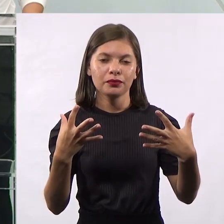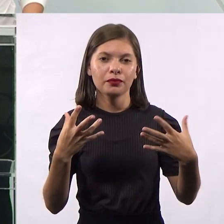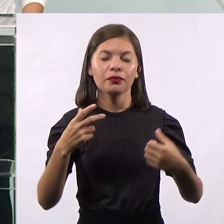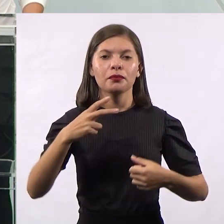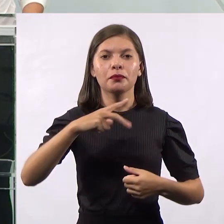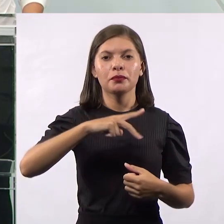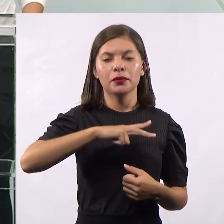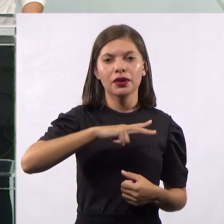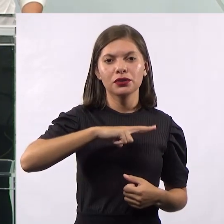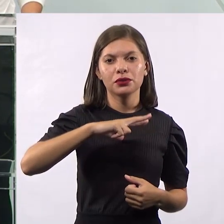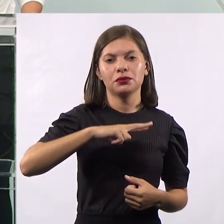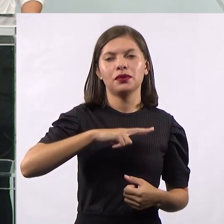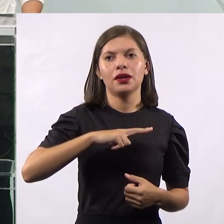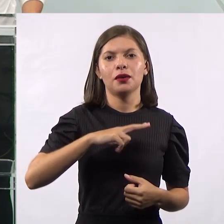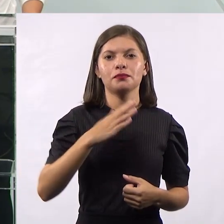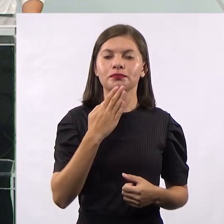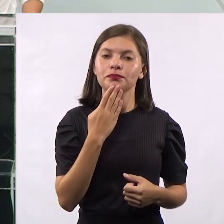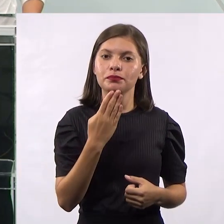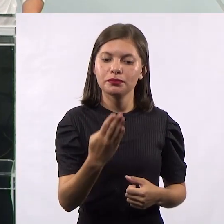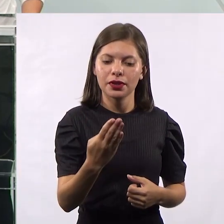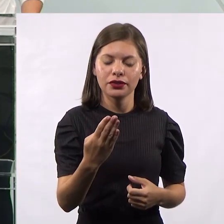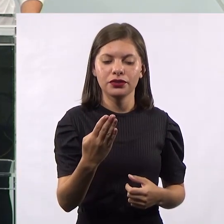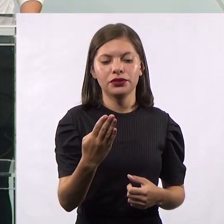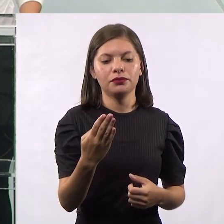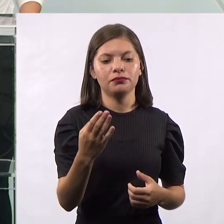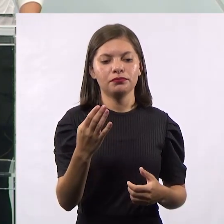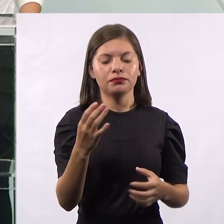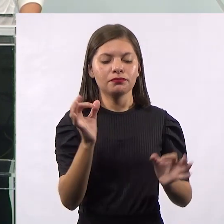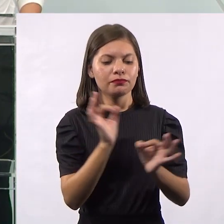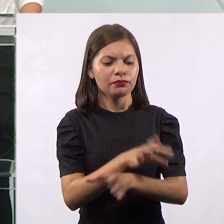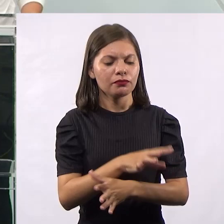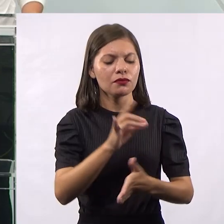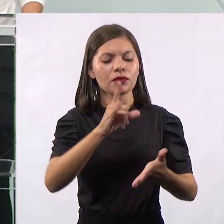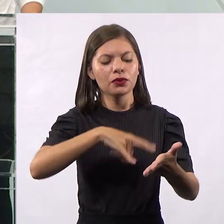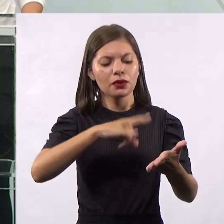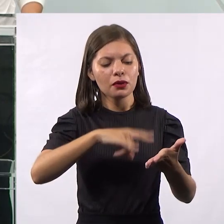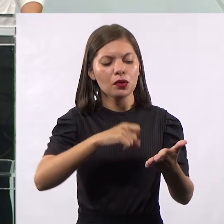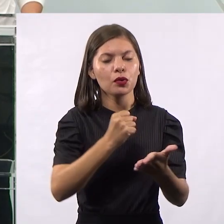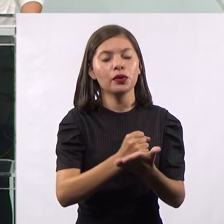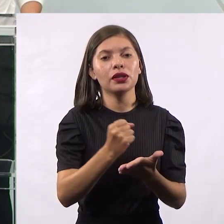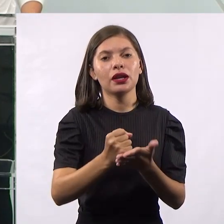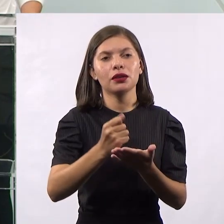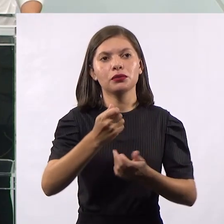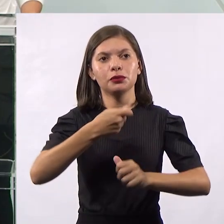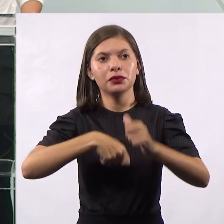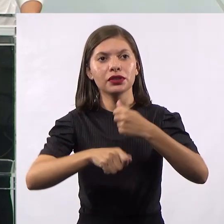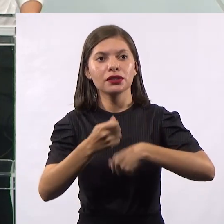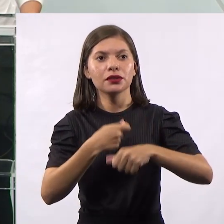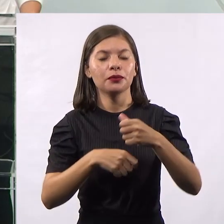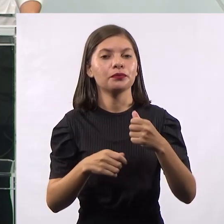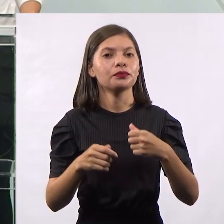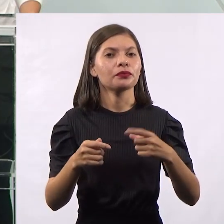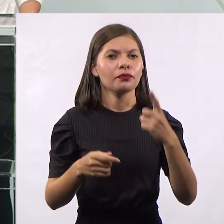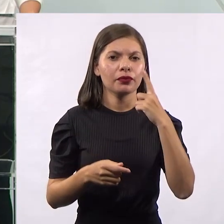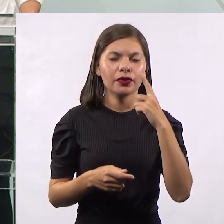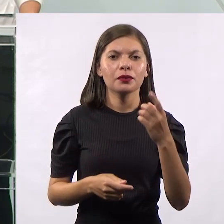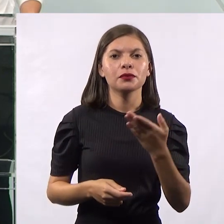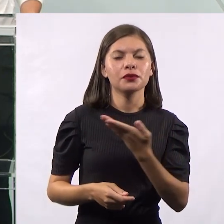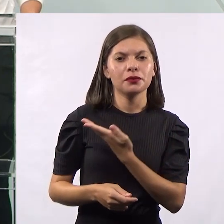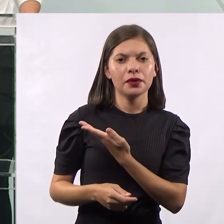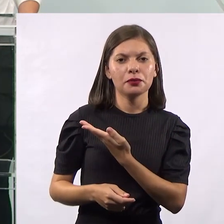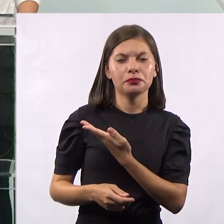as hipóteses em que o particular vai pedir a extinção do contrato em relação à administração